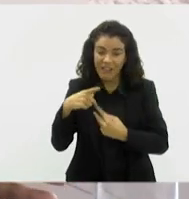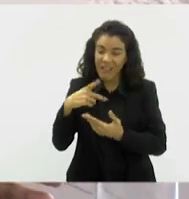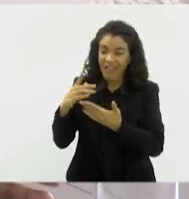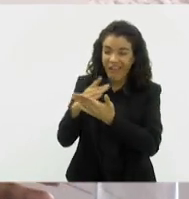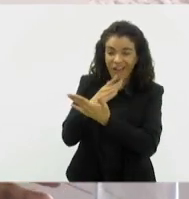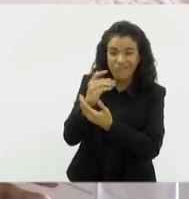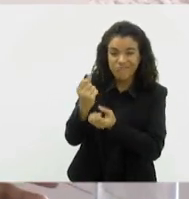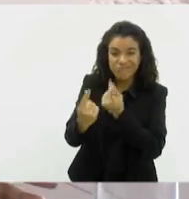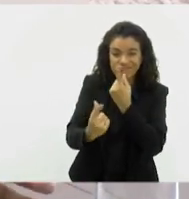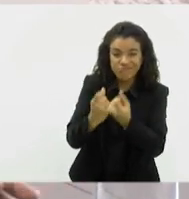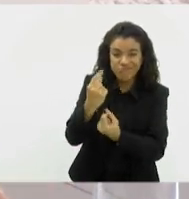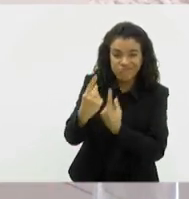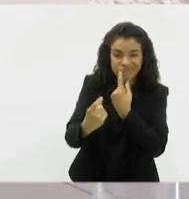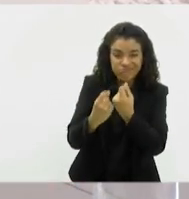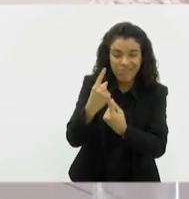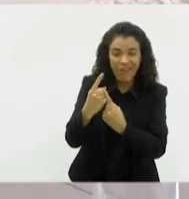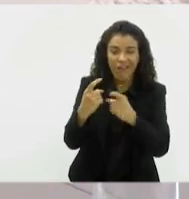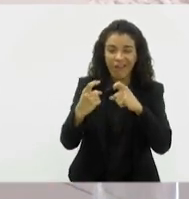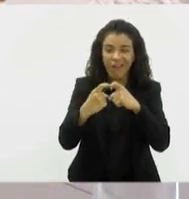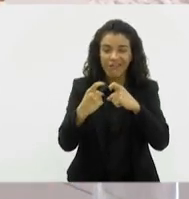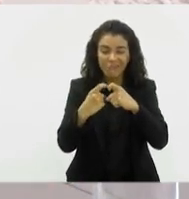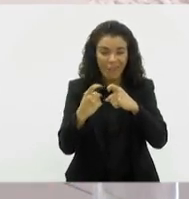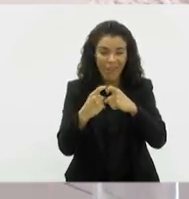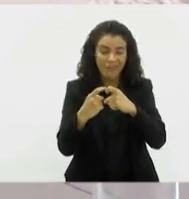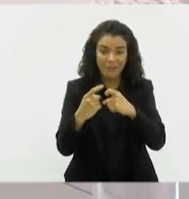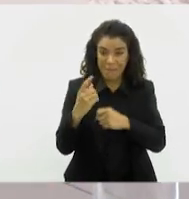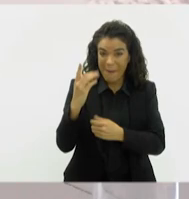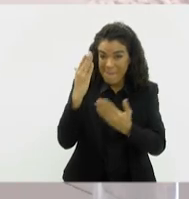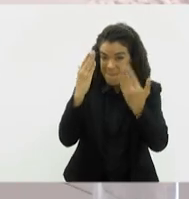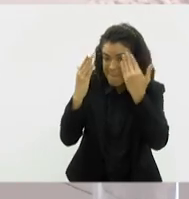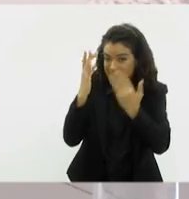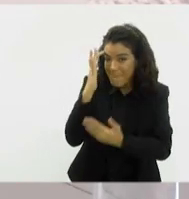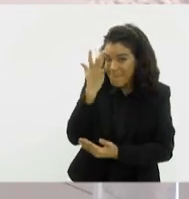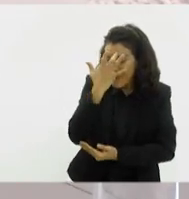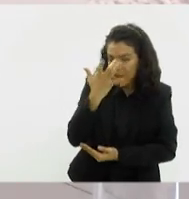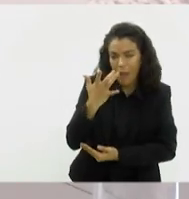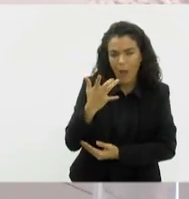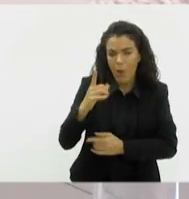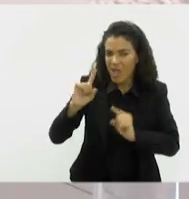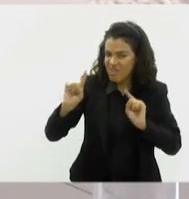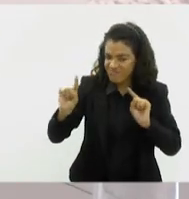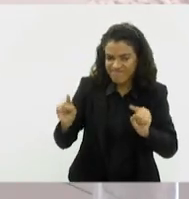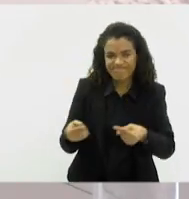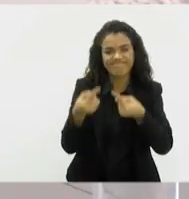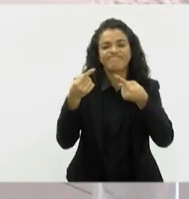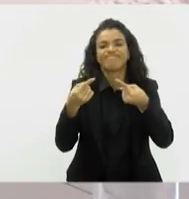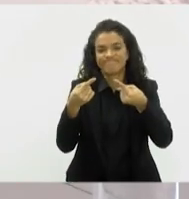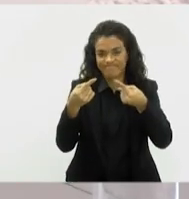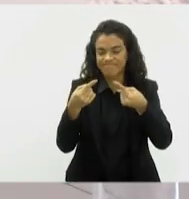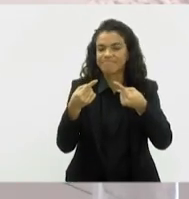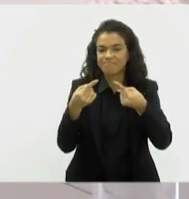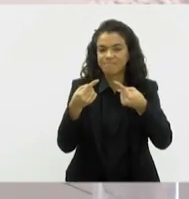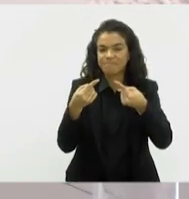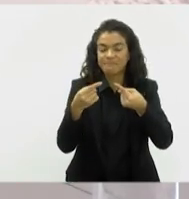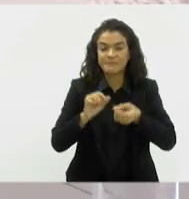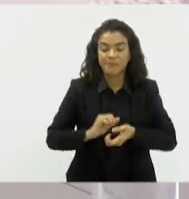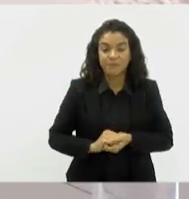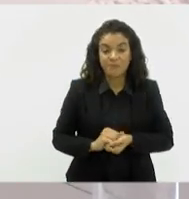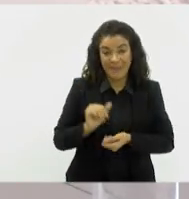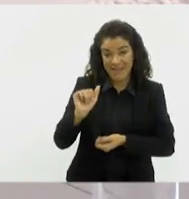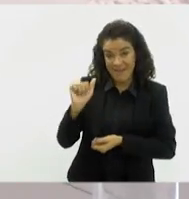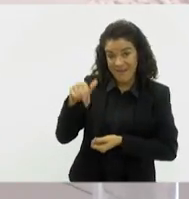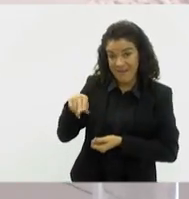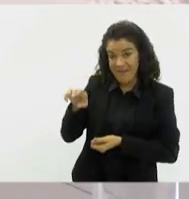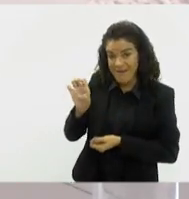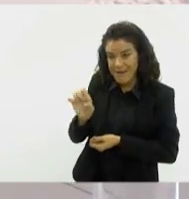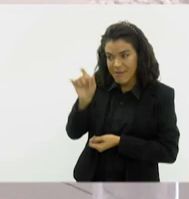saúde e médica corporal. Eu sei que vocês agora, não... mental é um desafio, deputado. É desafiador. E eu acho que a Anne